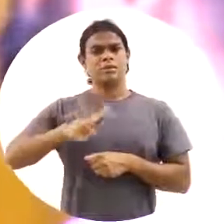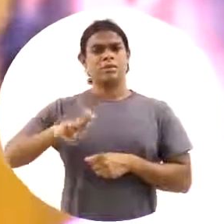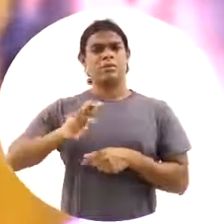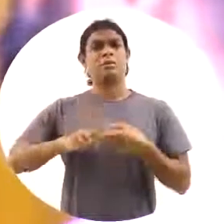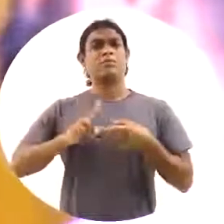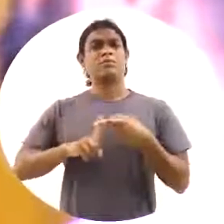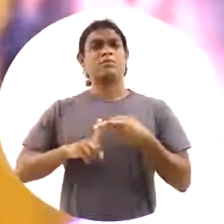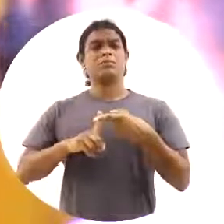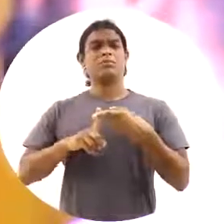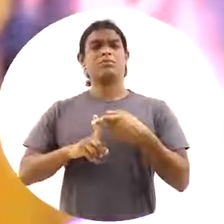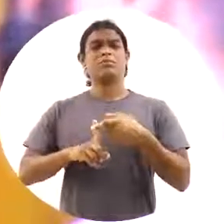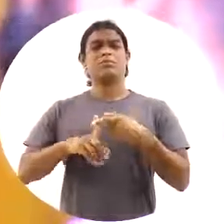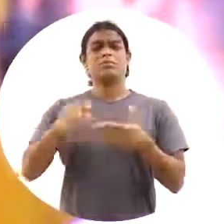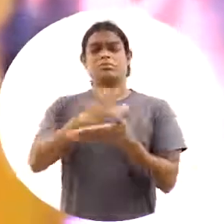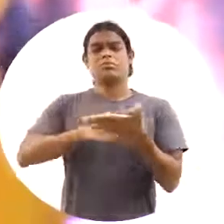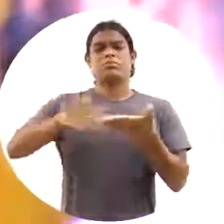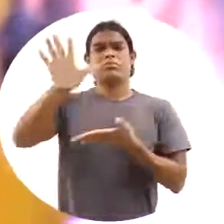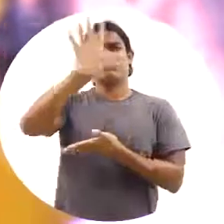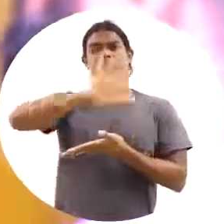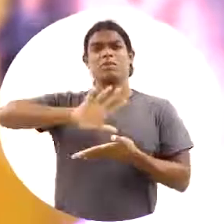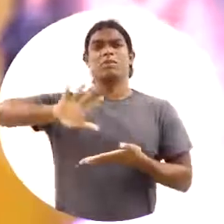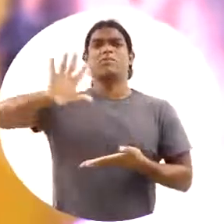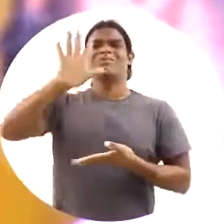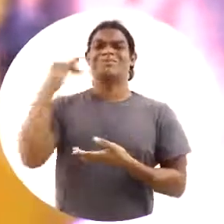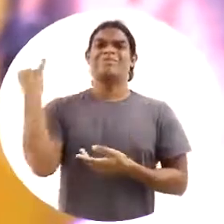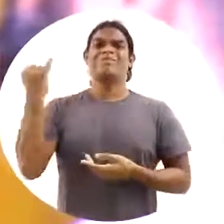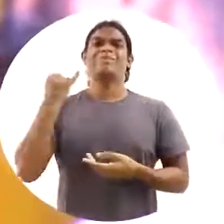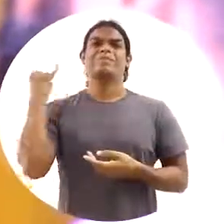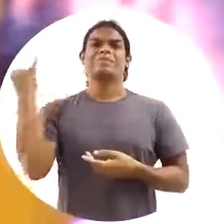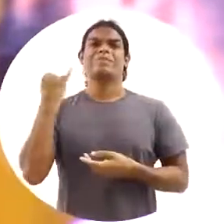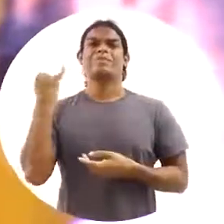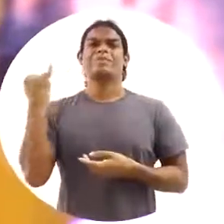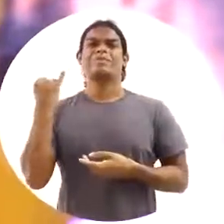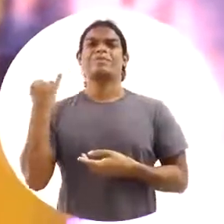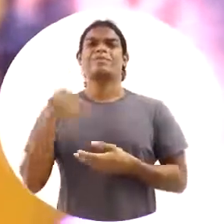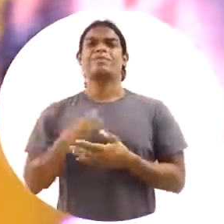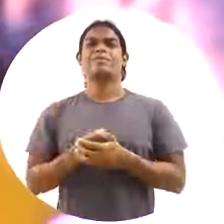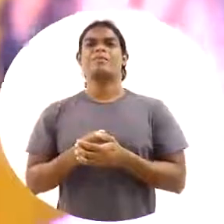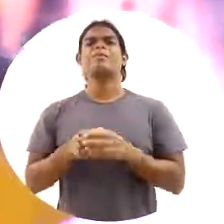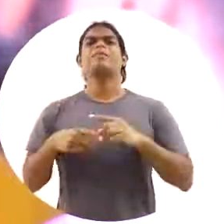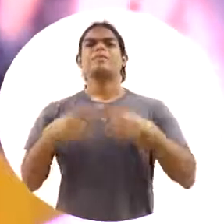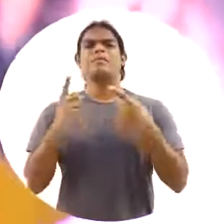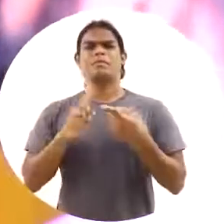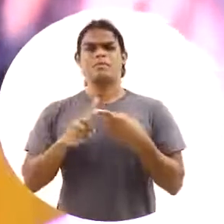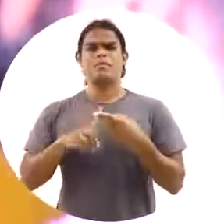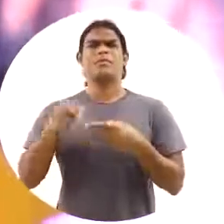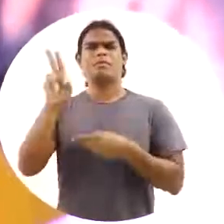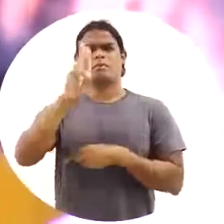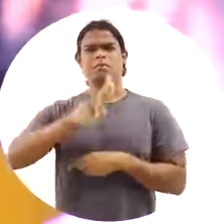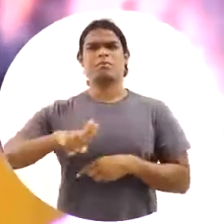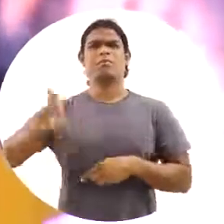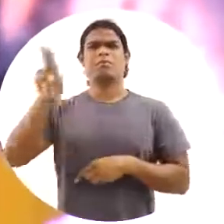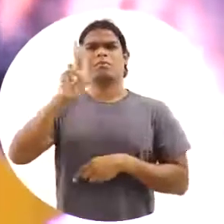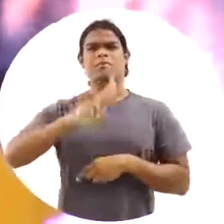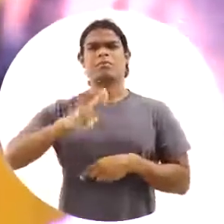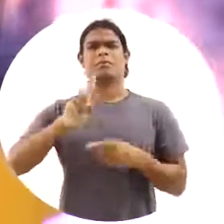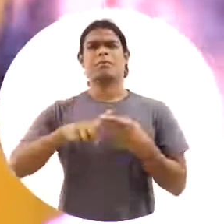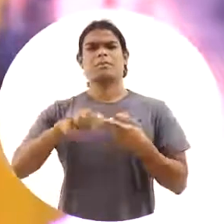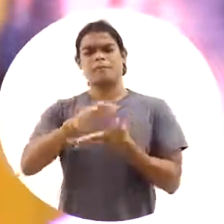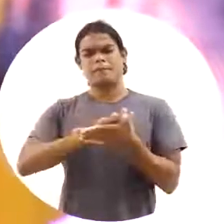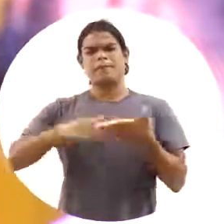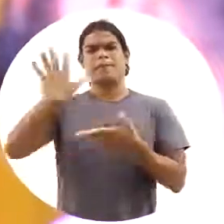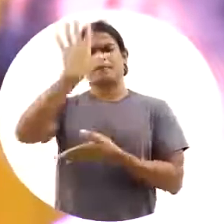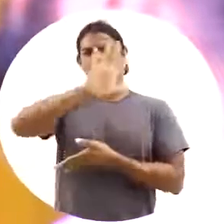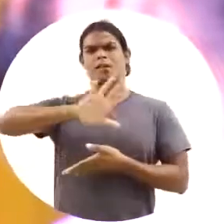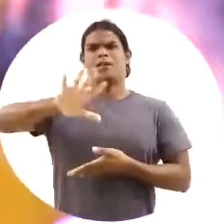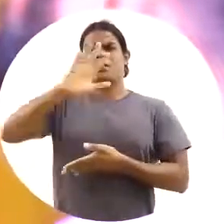a questão do cimento é uma questão séria em relação na construção civil, mas a gente tem usado também, né, o piso